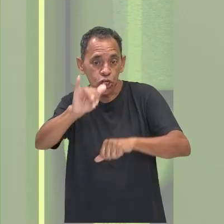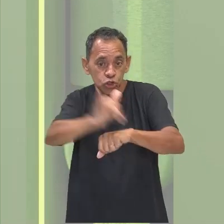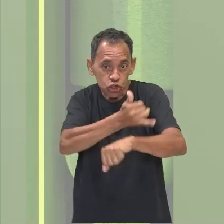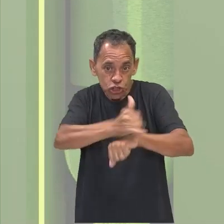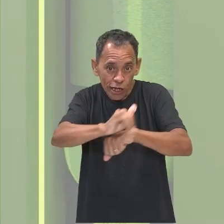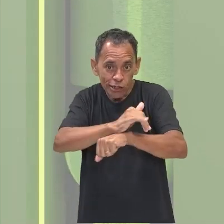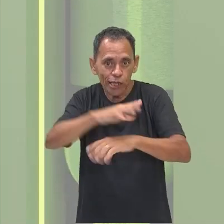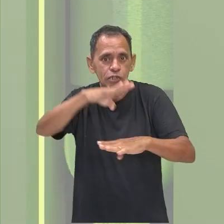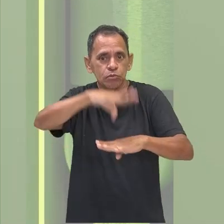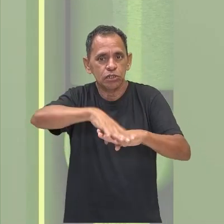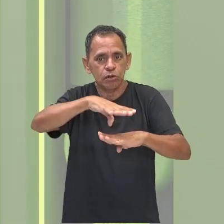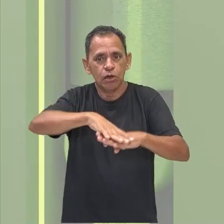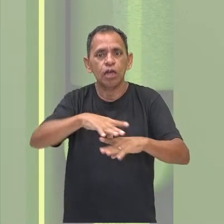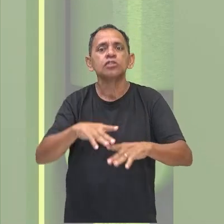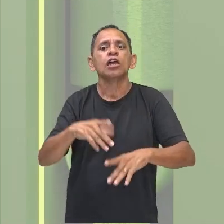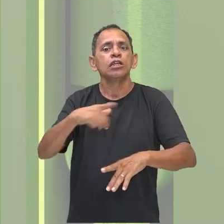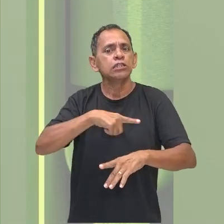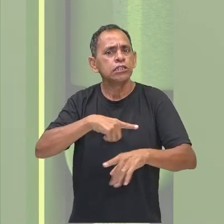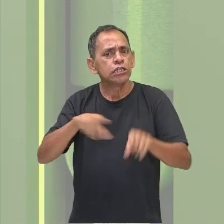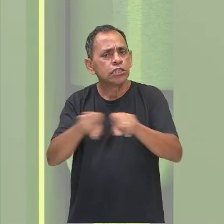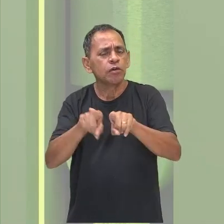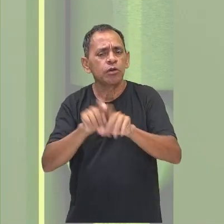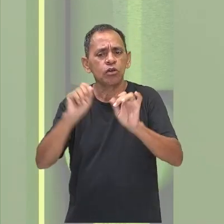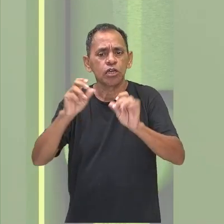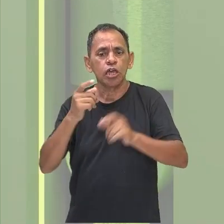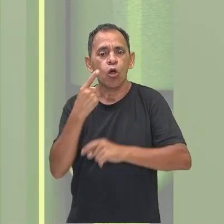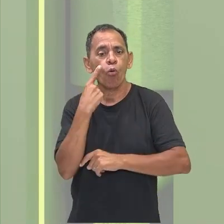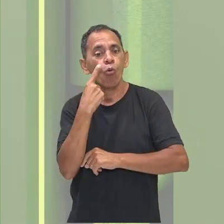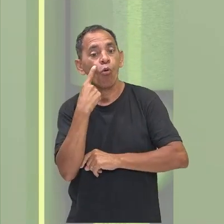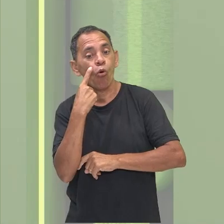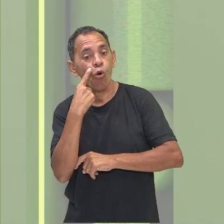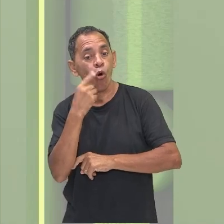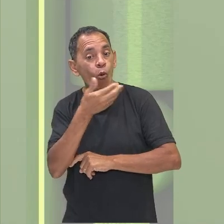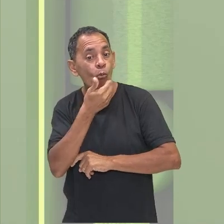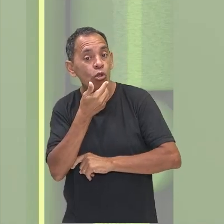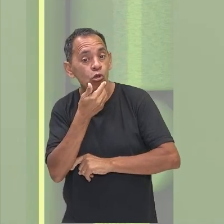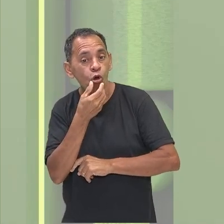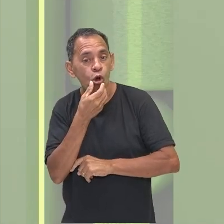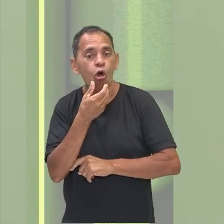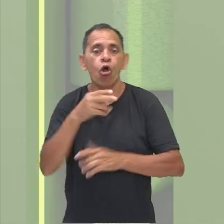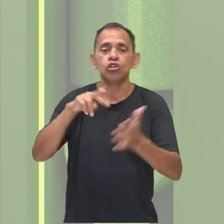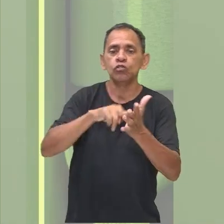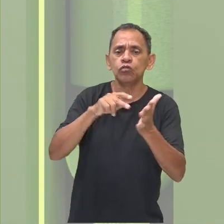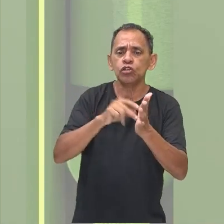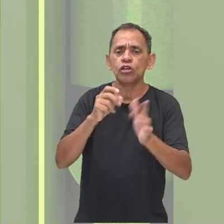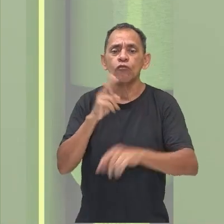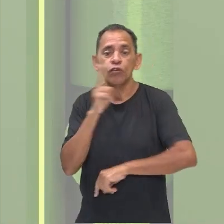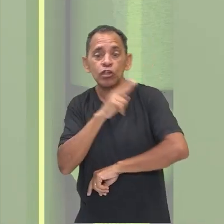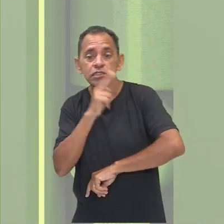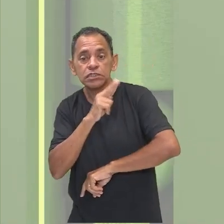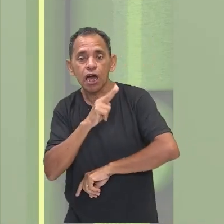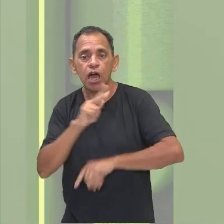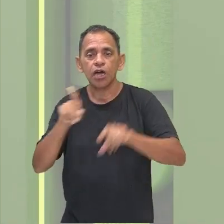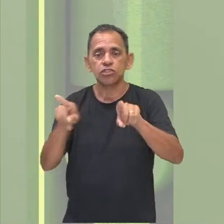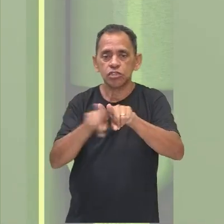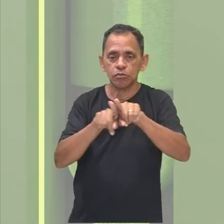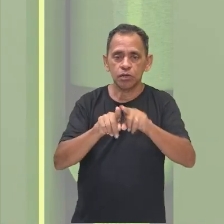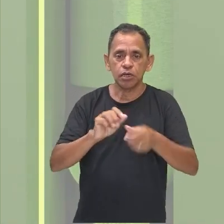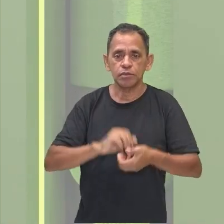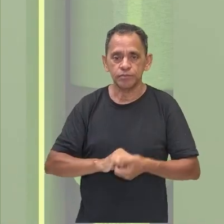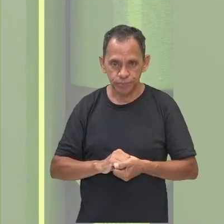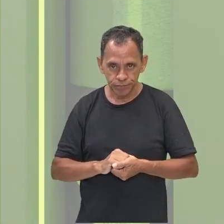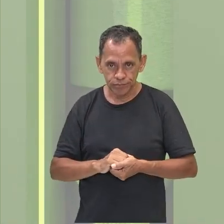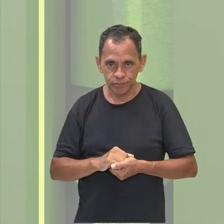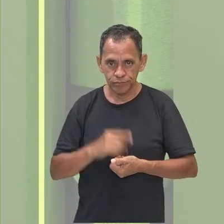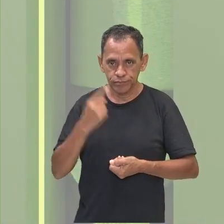uma visualização melhor do que que vem a ser a velocidade do que que vem a ser essa grandeza dá só